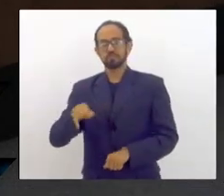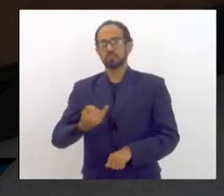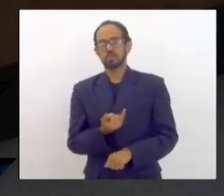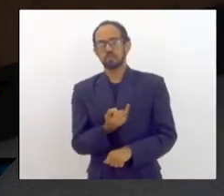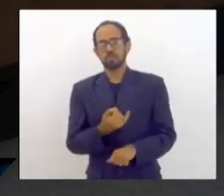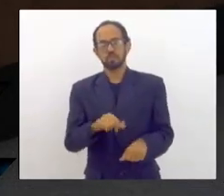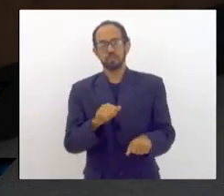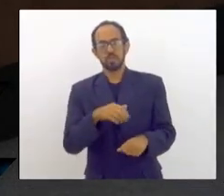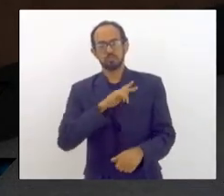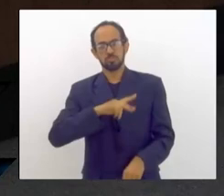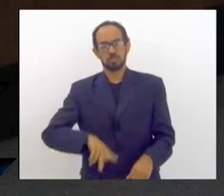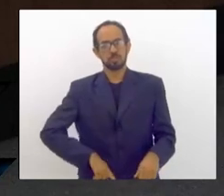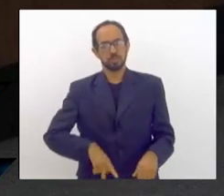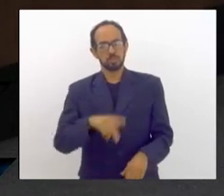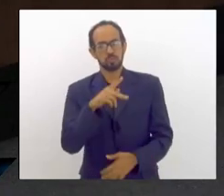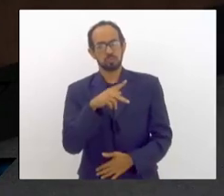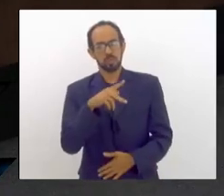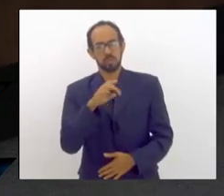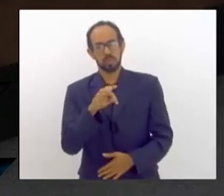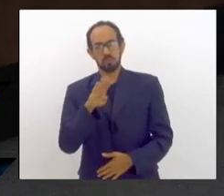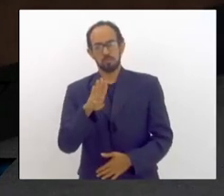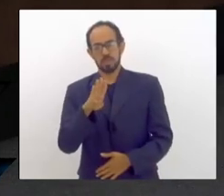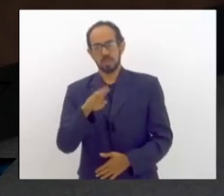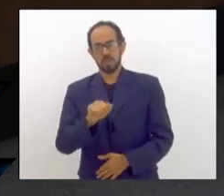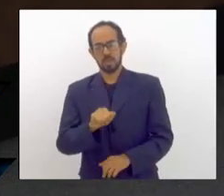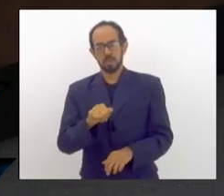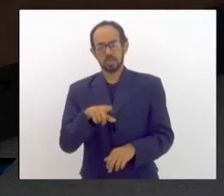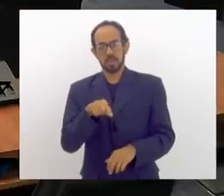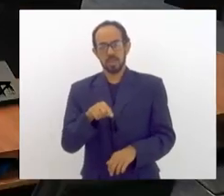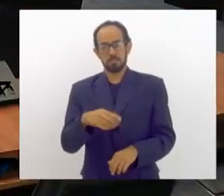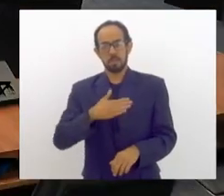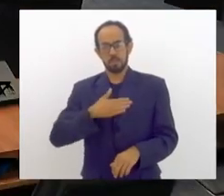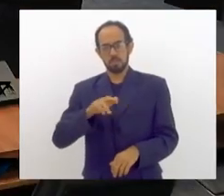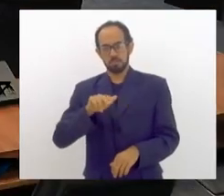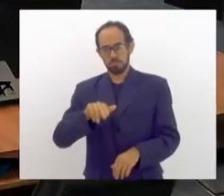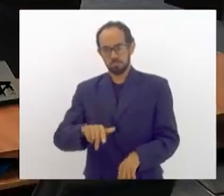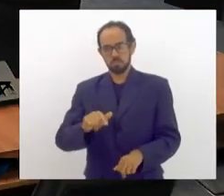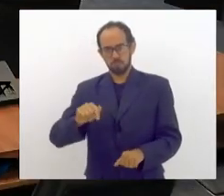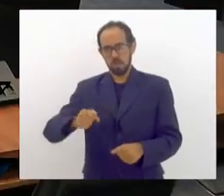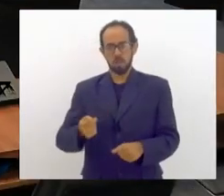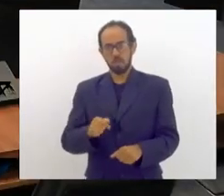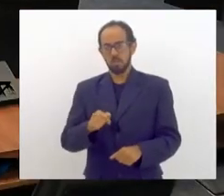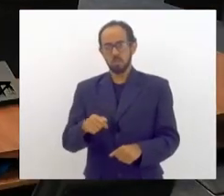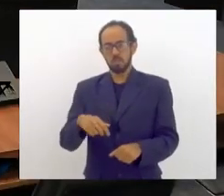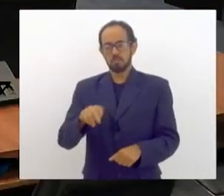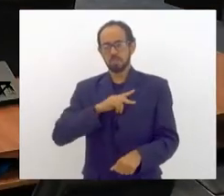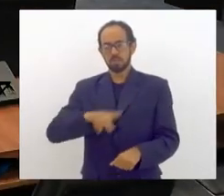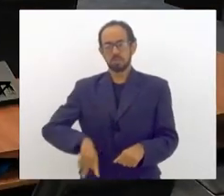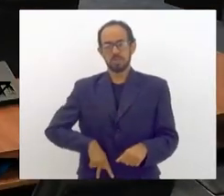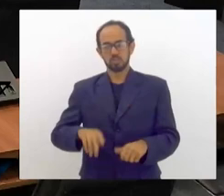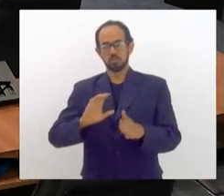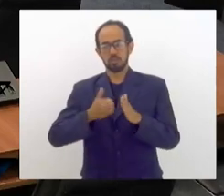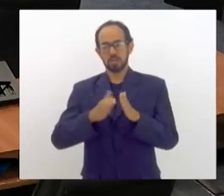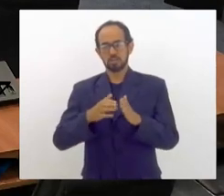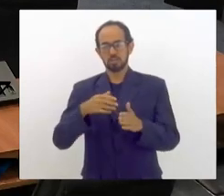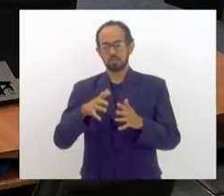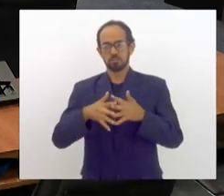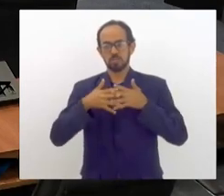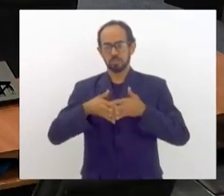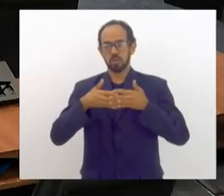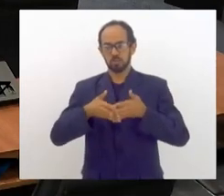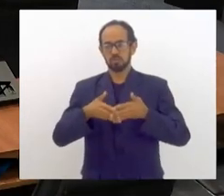presidente do PTB, meu irmão, deputado petropolitano, grande político da cidade, para que a gente não possa encerrar essa sessão de hoje sem fazer